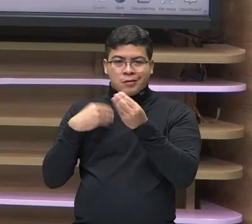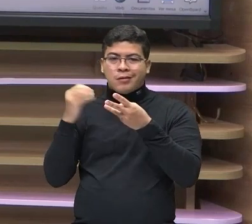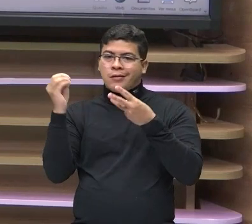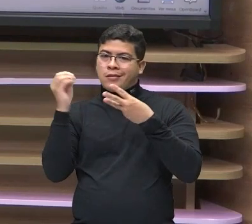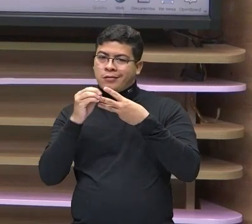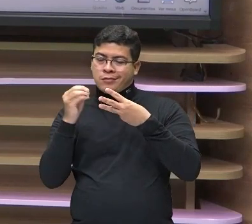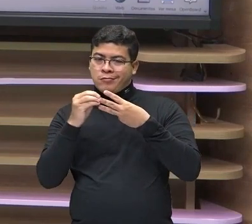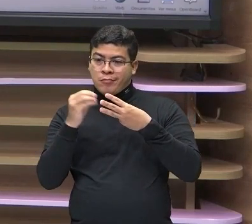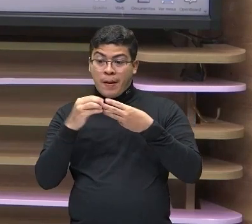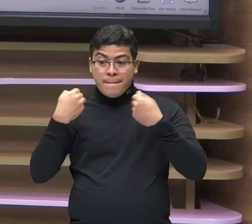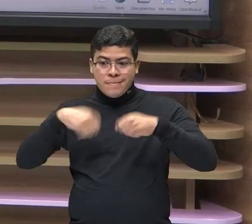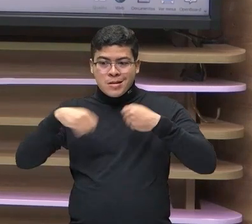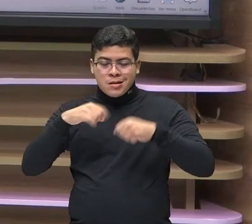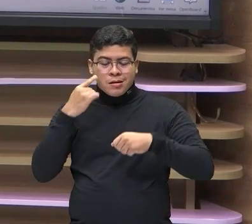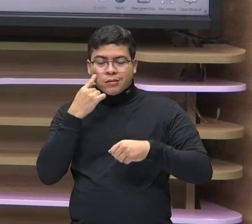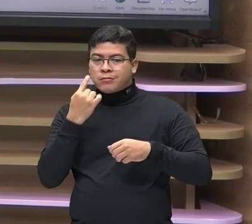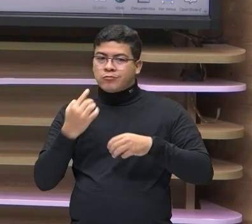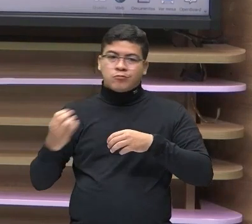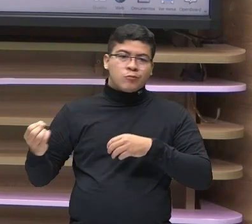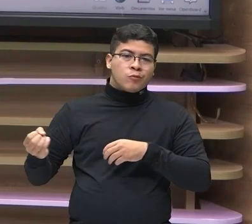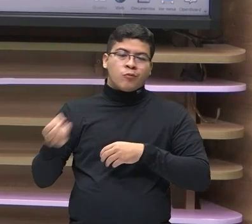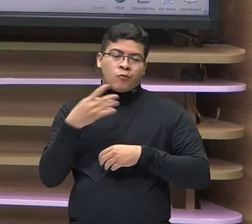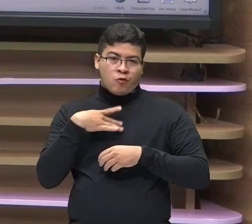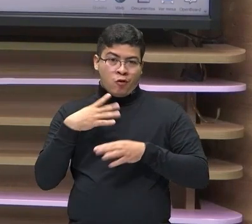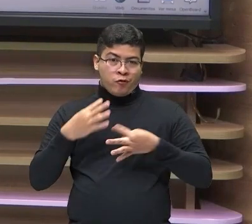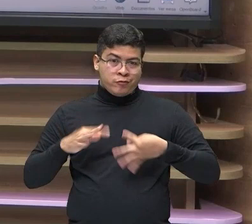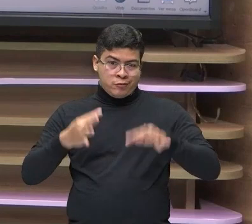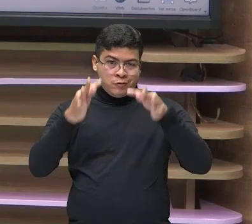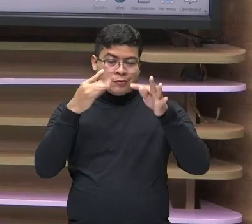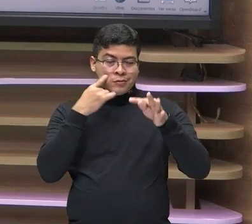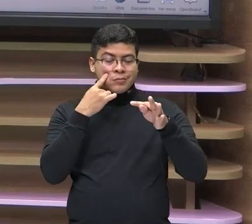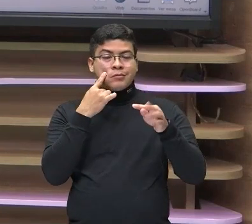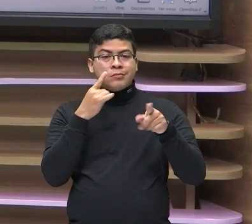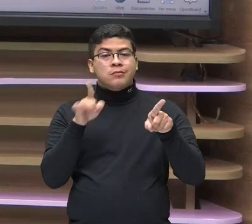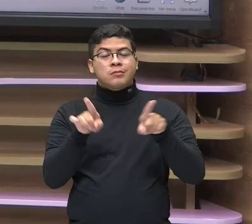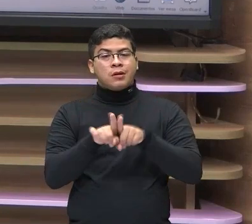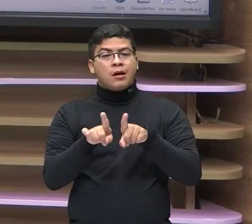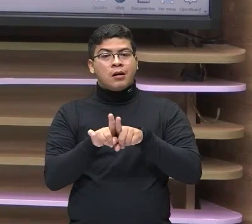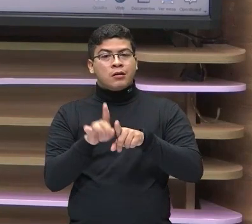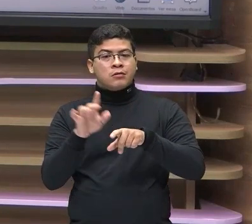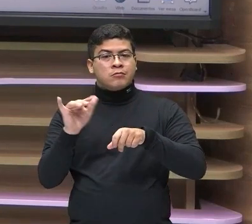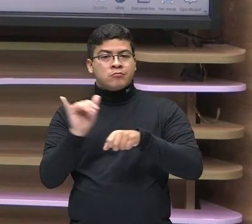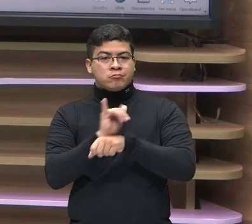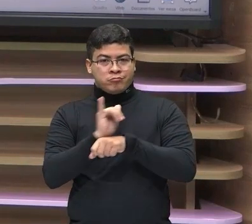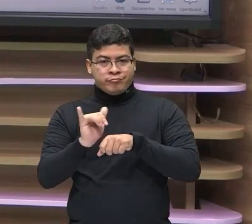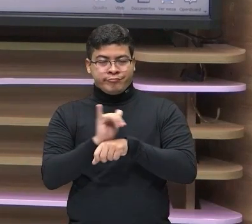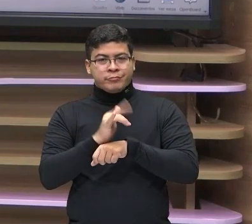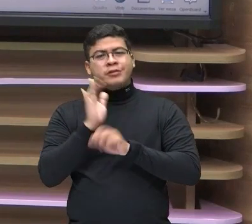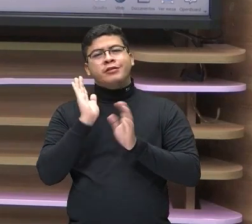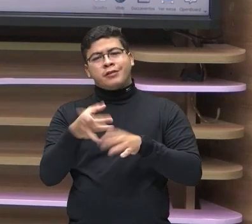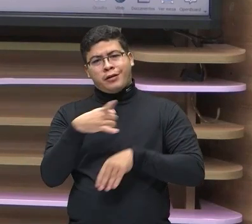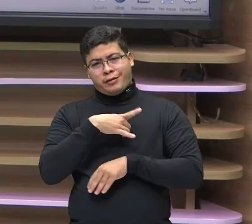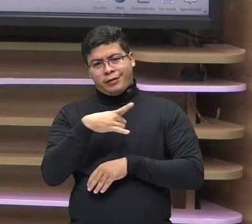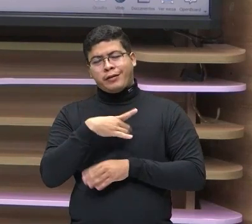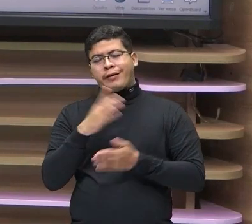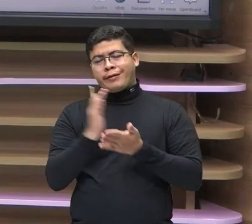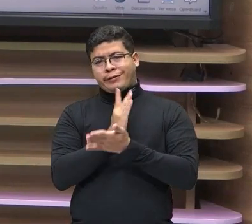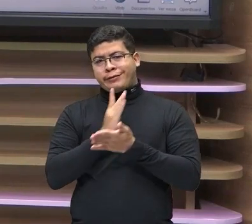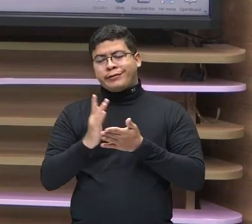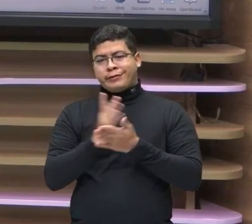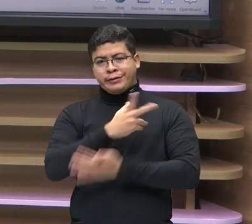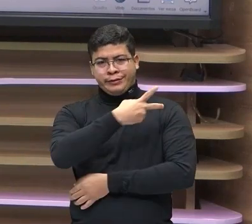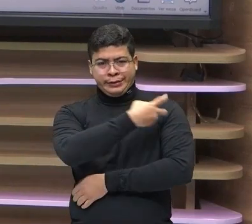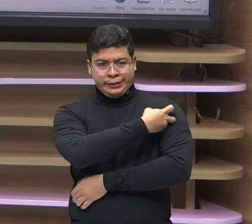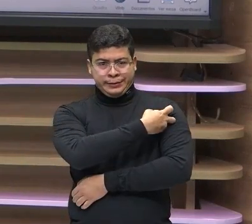Então, essa é uma nova técnica que ela é utilizada e ela já existe em algumas vacinas. Em relação